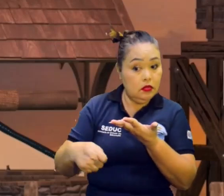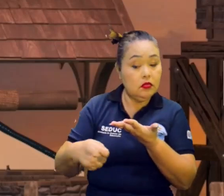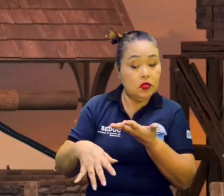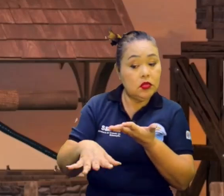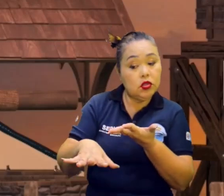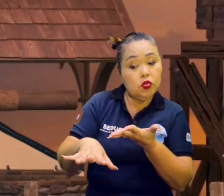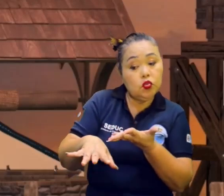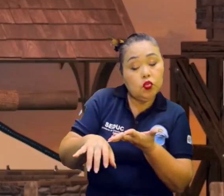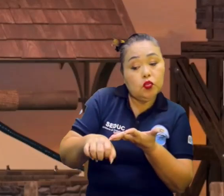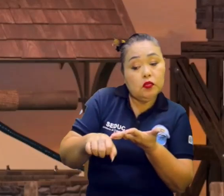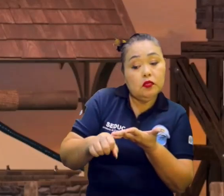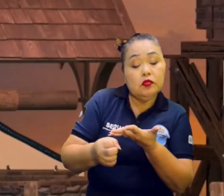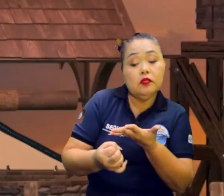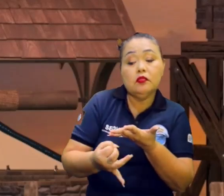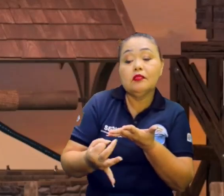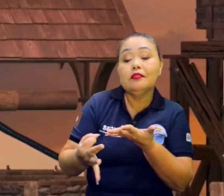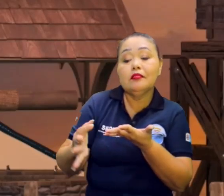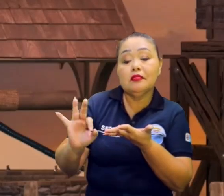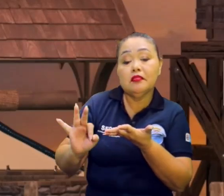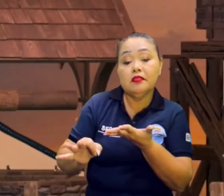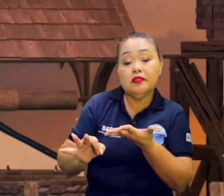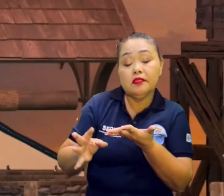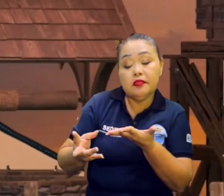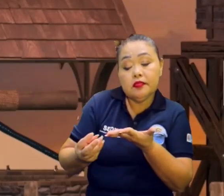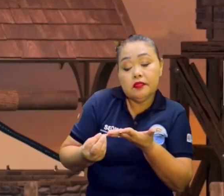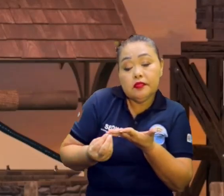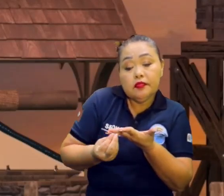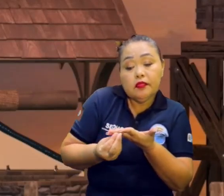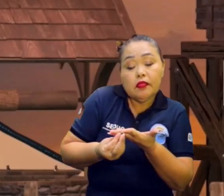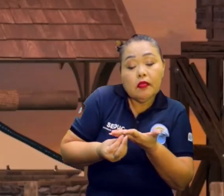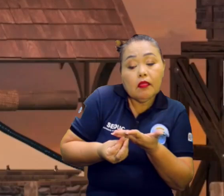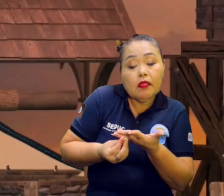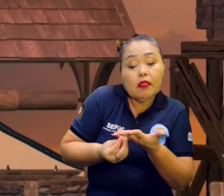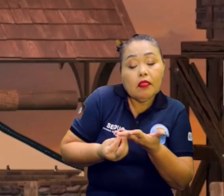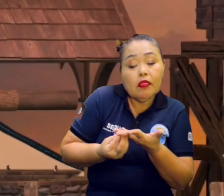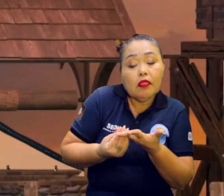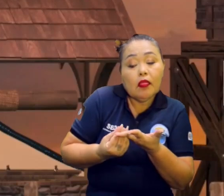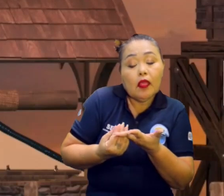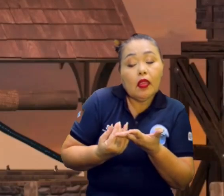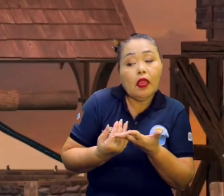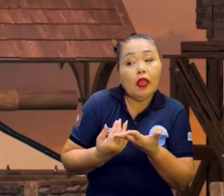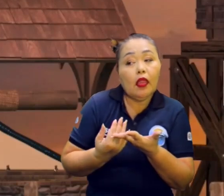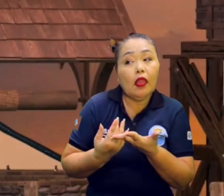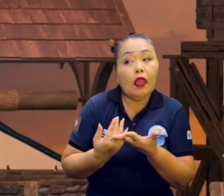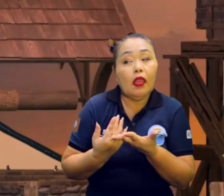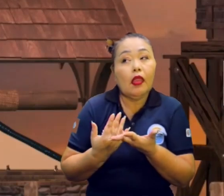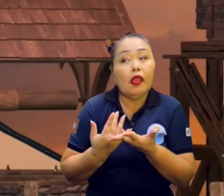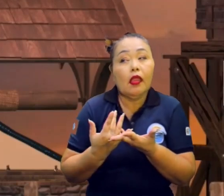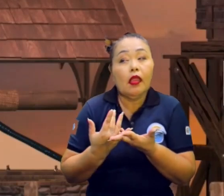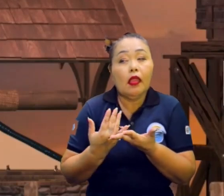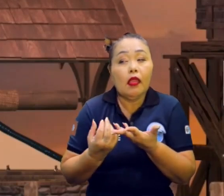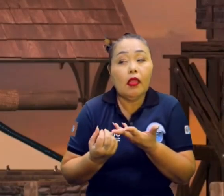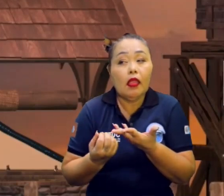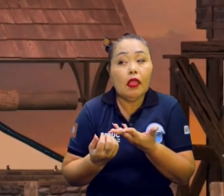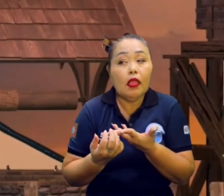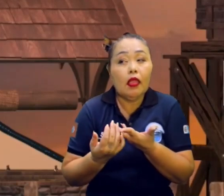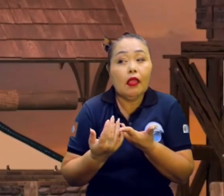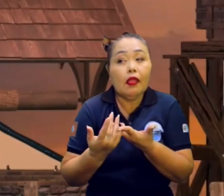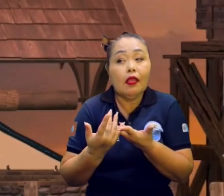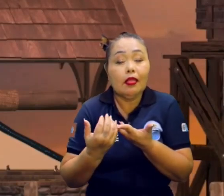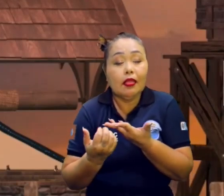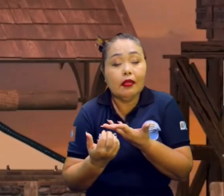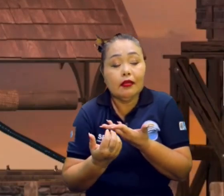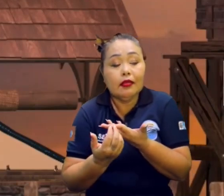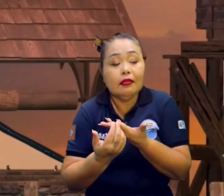quantidade satisfatória para atender o desenvolvimento de cada espécie, de